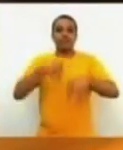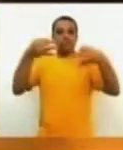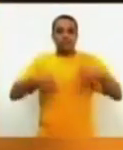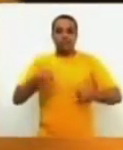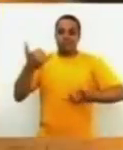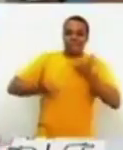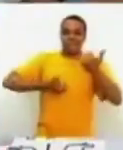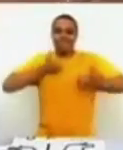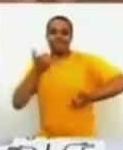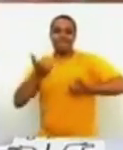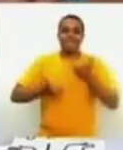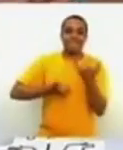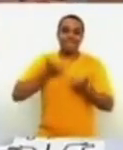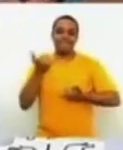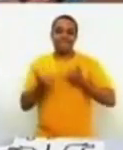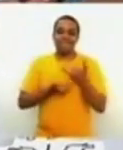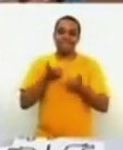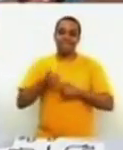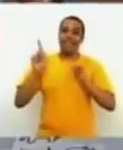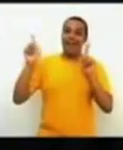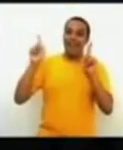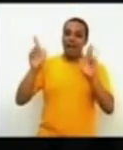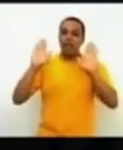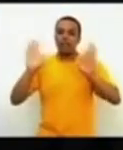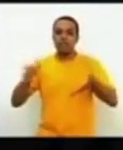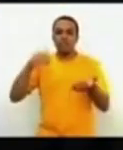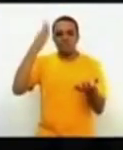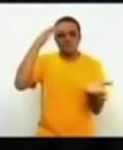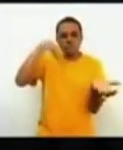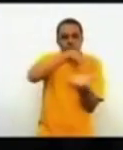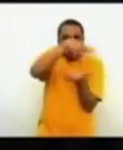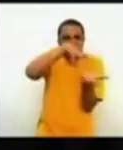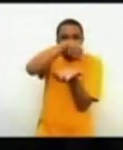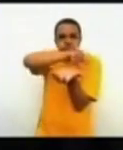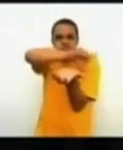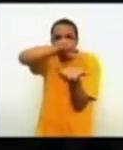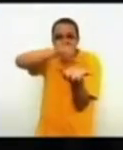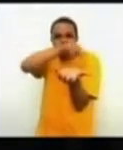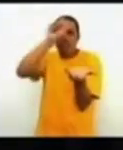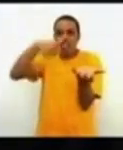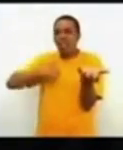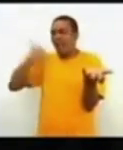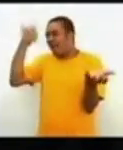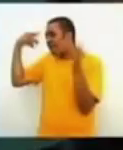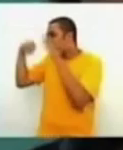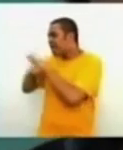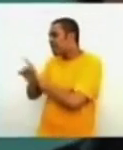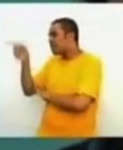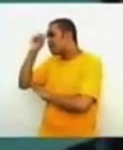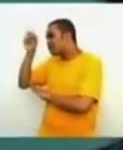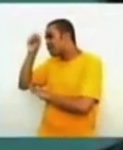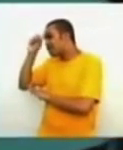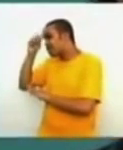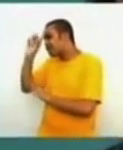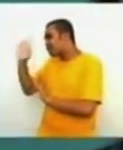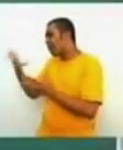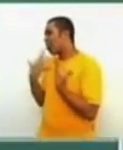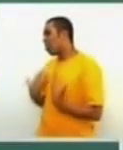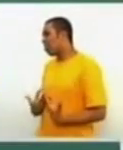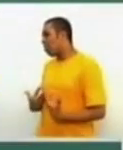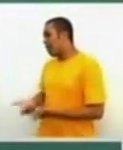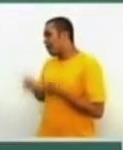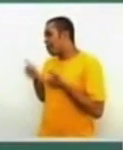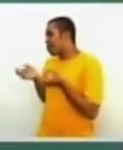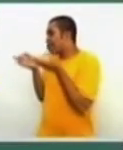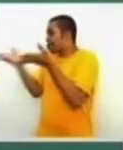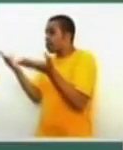e entretenimento. E o mercado está repleto de ferramentas para quem quiser sair da rotina e descontrair. Para